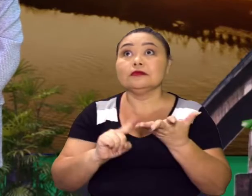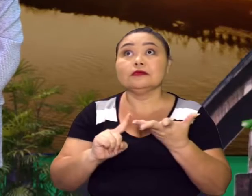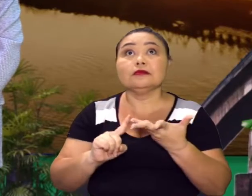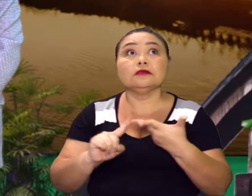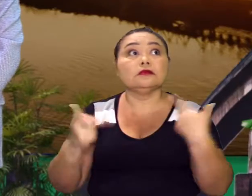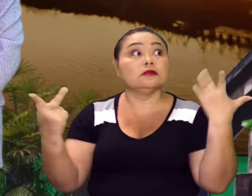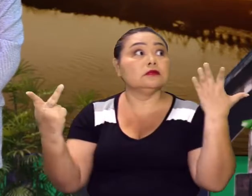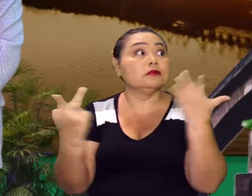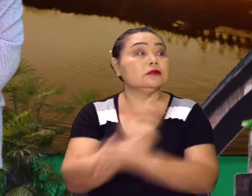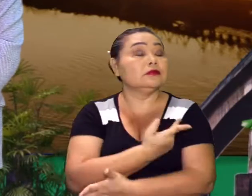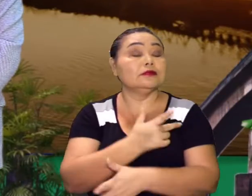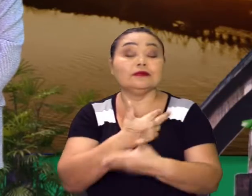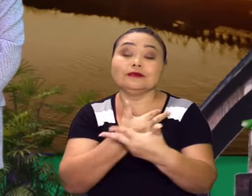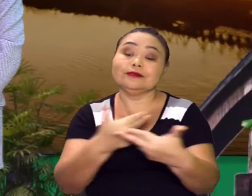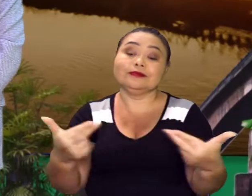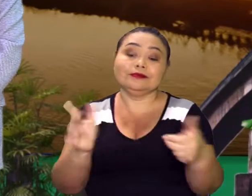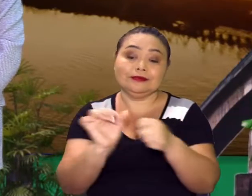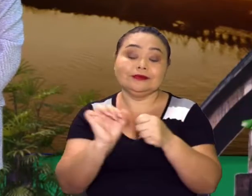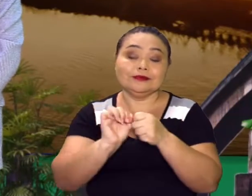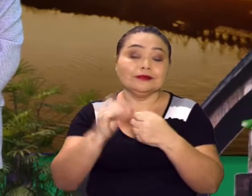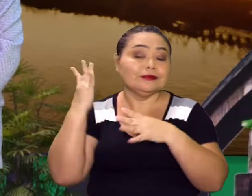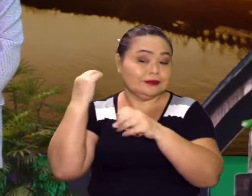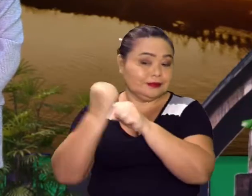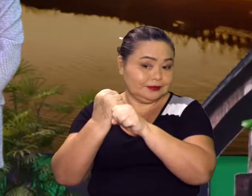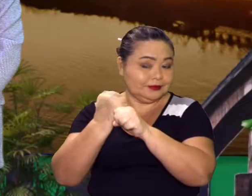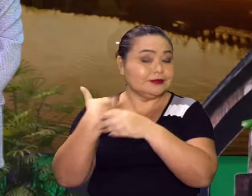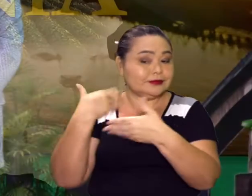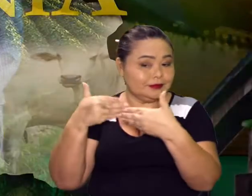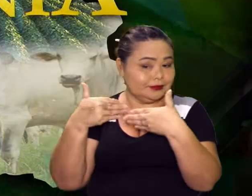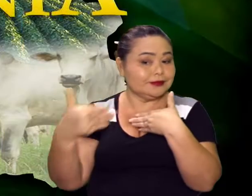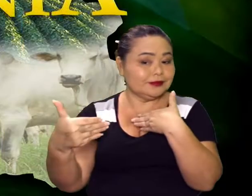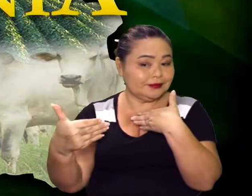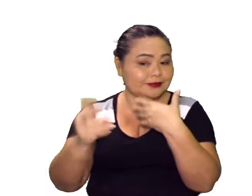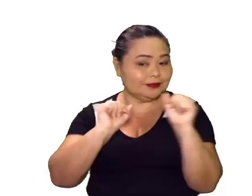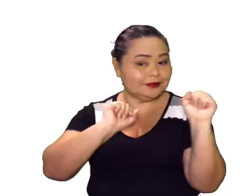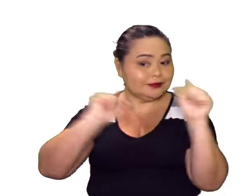situações. Exatamente. Nossa revisão está começando a partir de agora. Vamos lá para a tela?